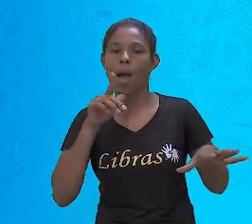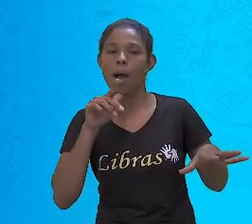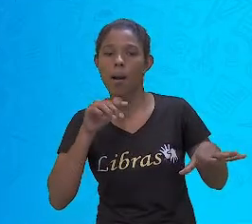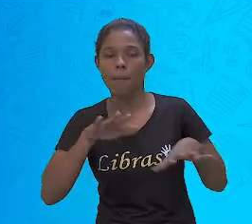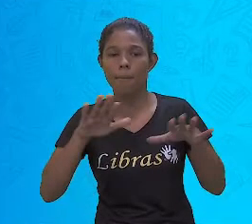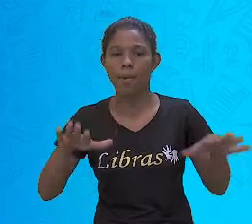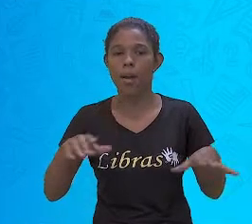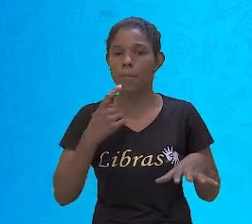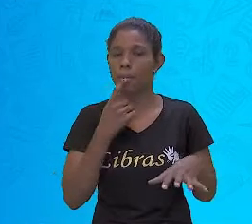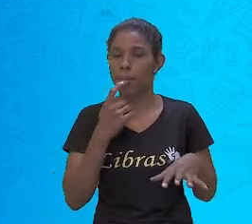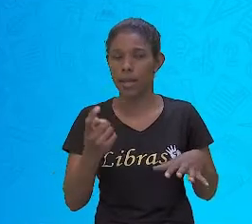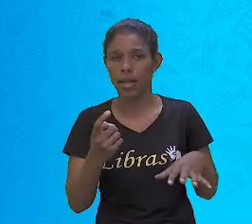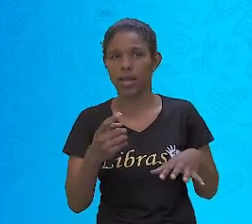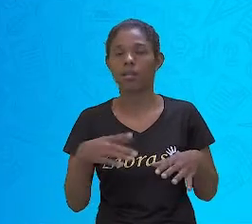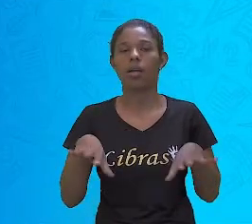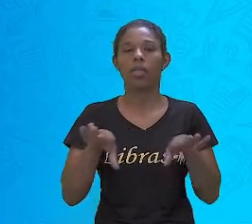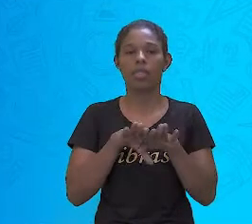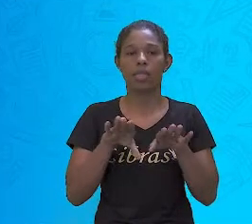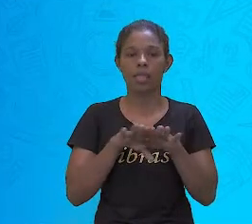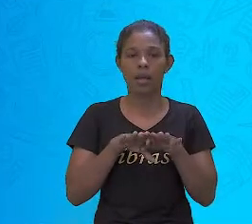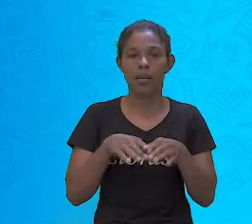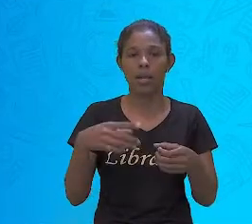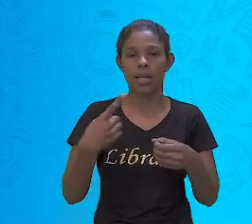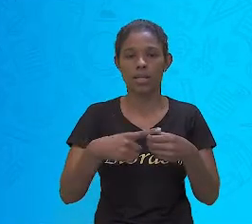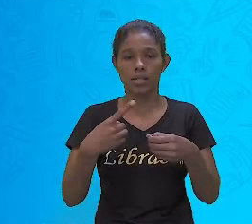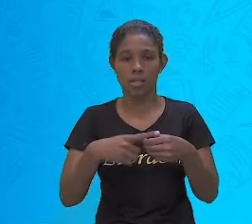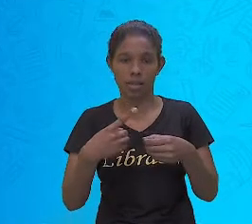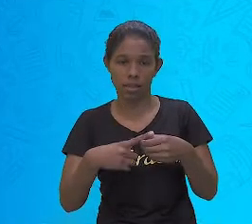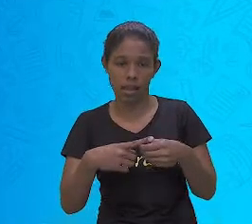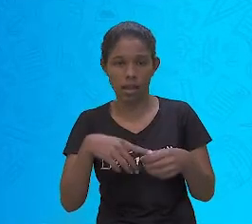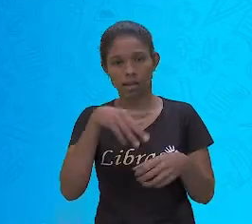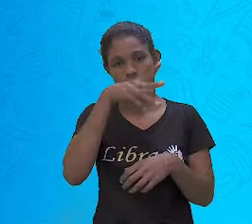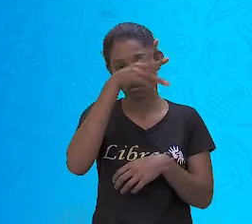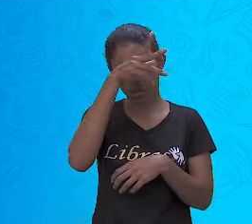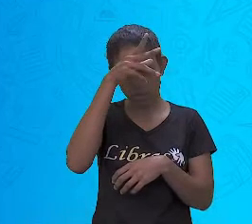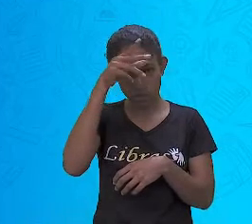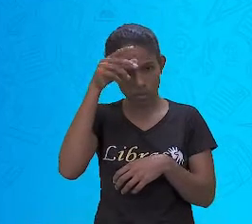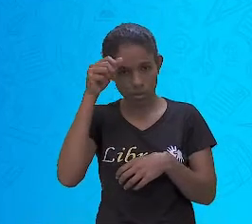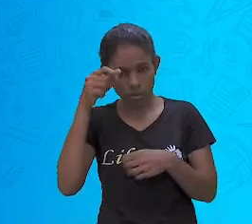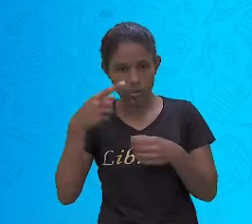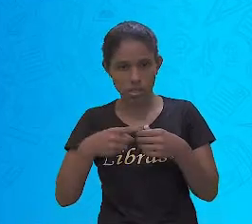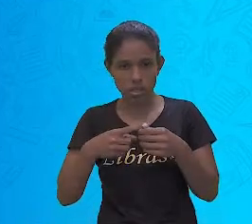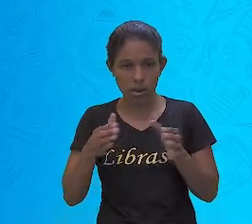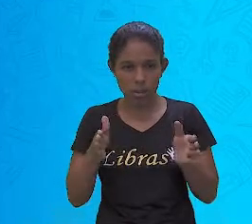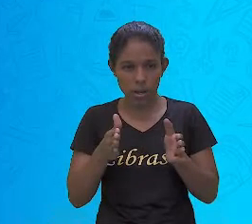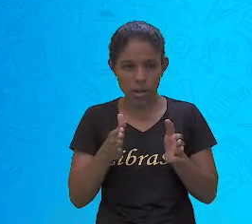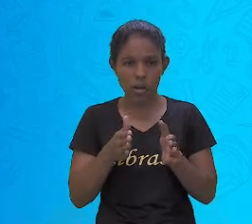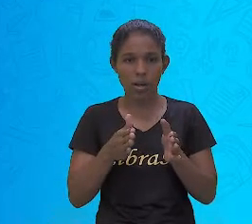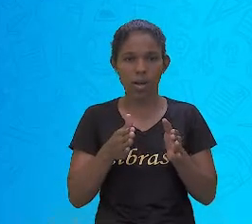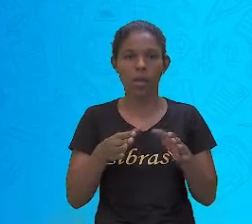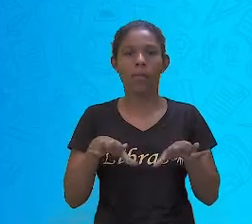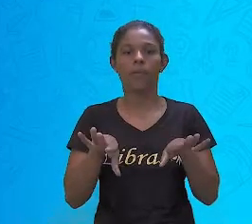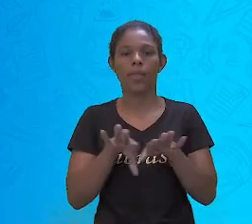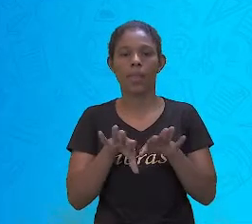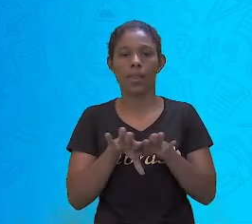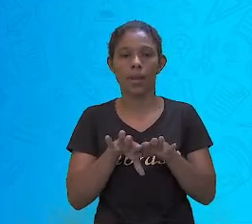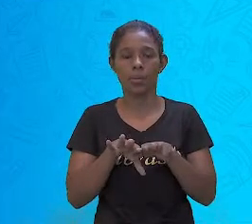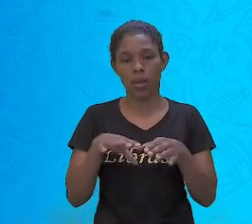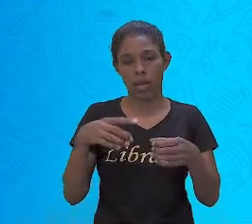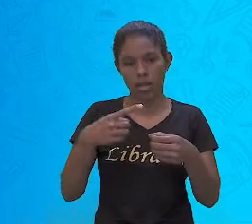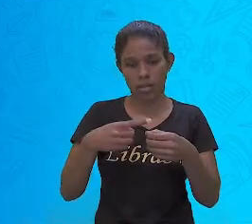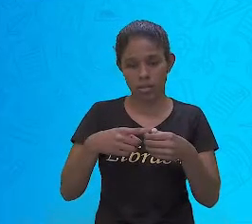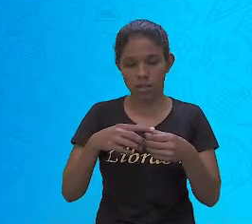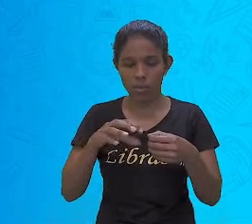municípios, que tem como sede a cidade. E os municípios estão divididos em distritos, que tem como sede as